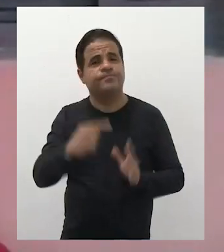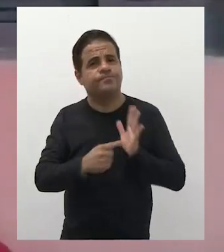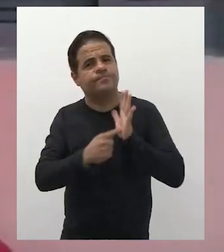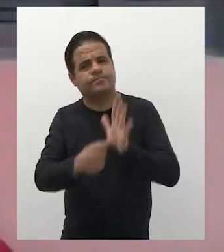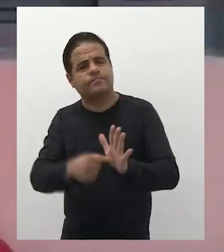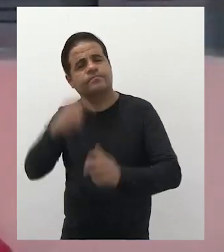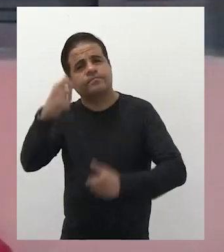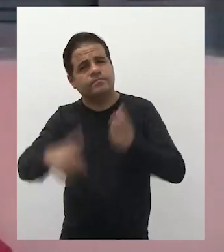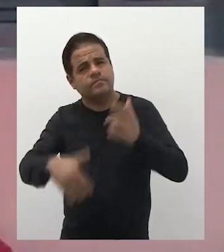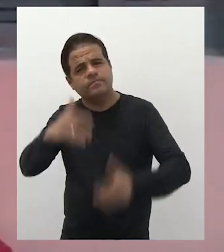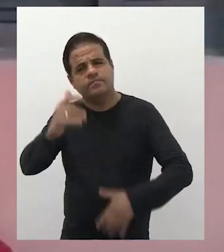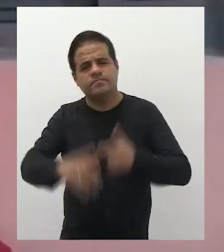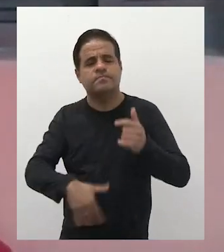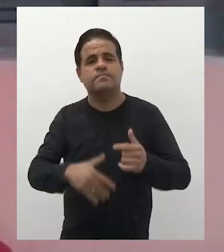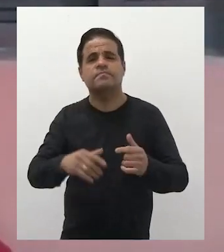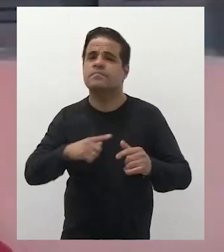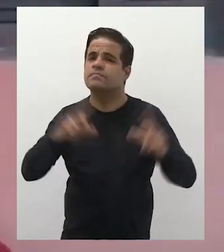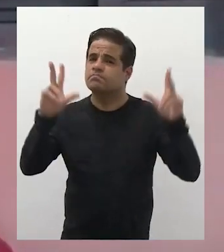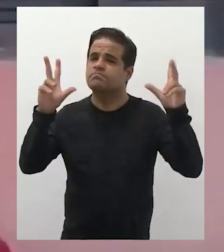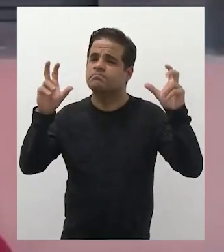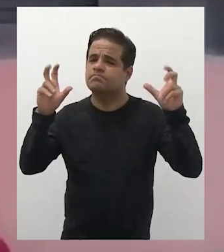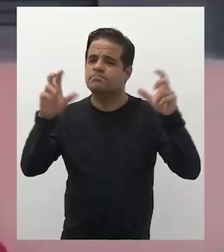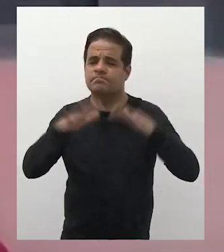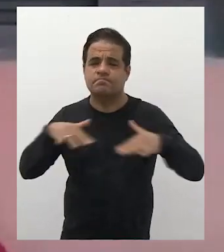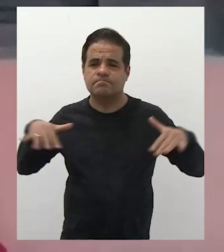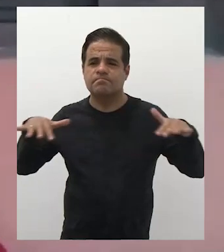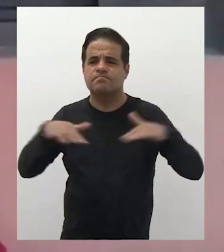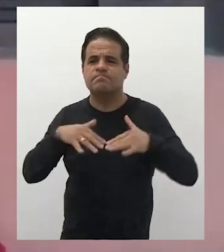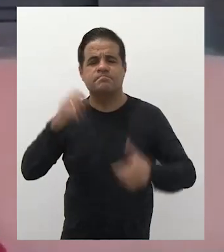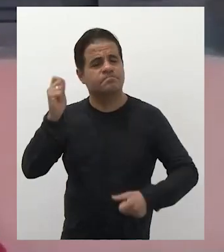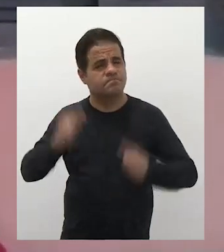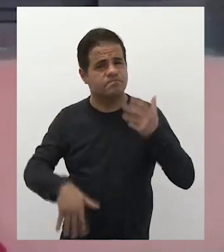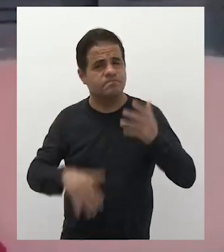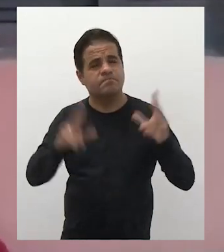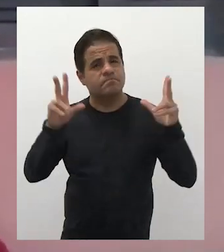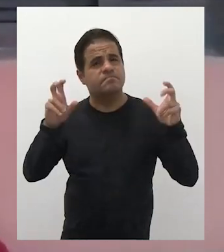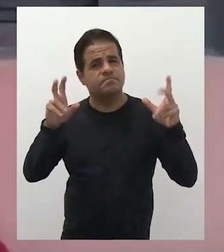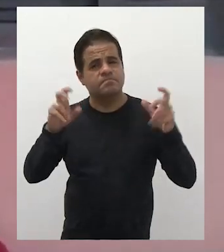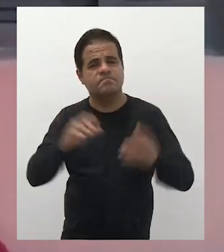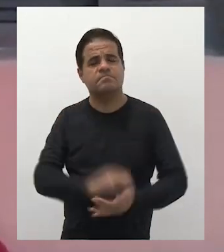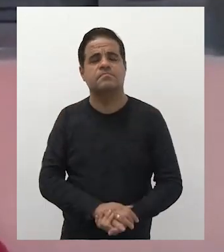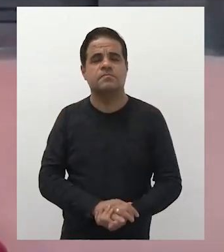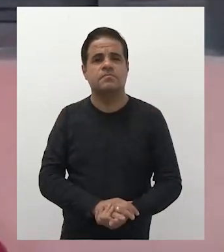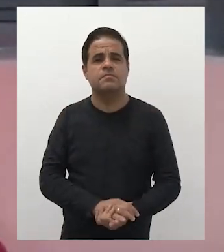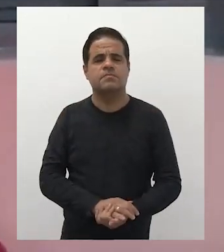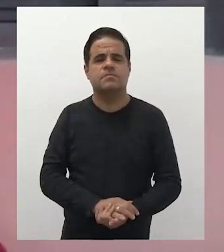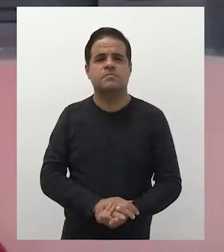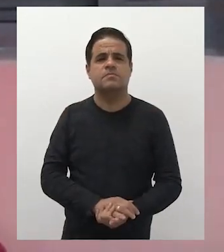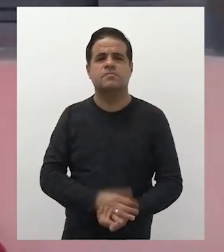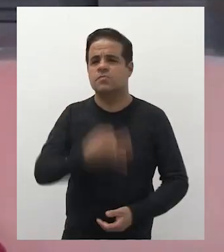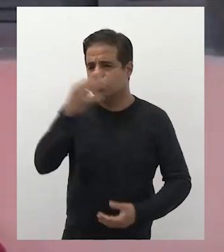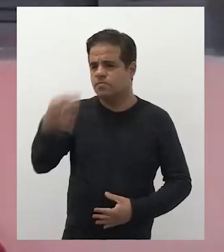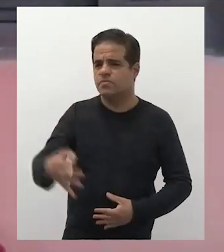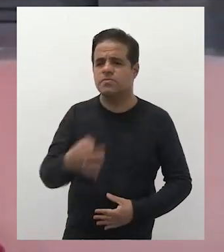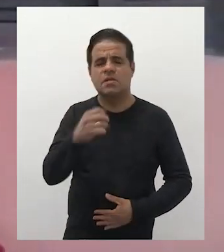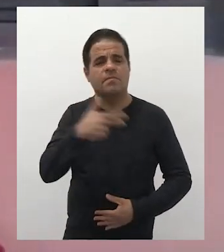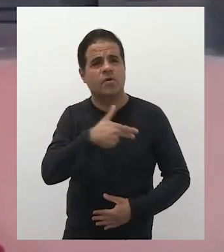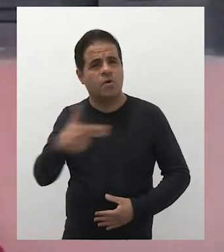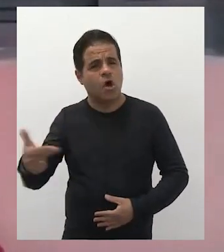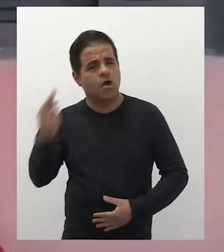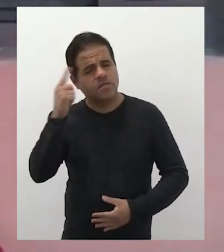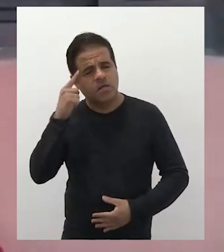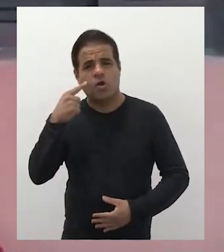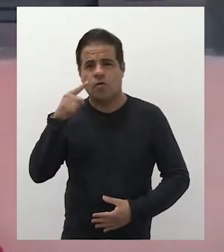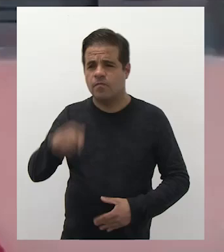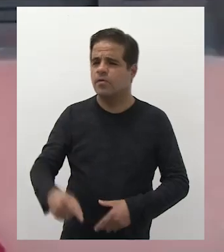abordagem. Temos as questões aqui. Antes de falar das questões, me deixa comentar uma coisinha que surgiu no